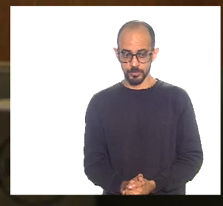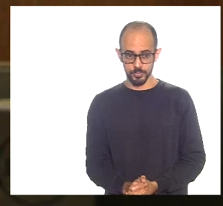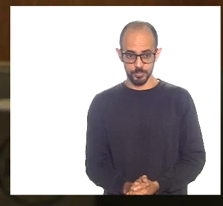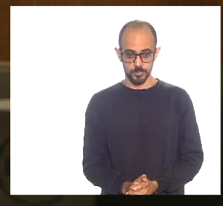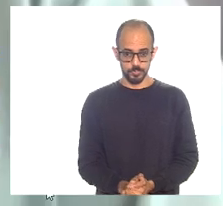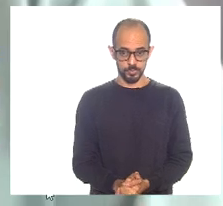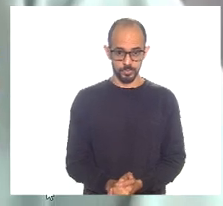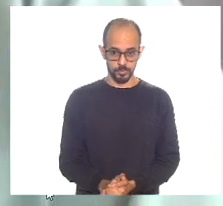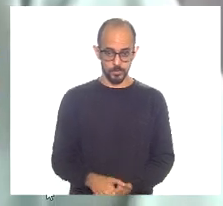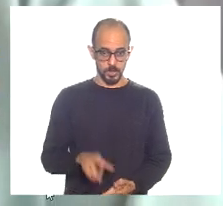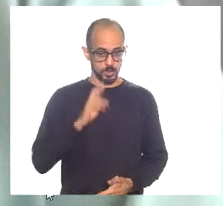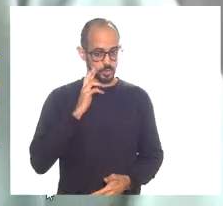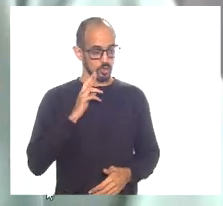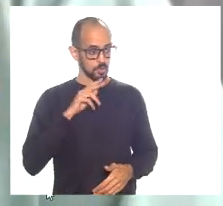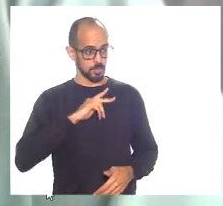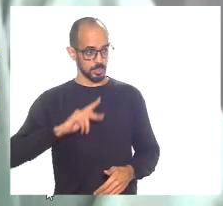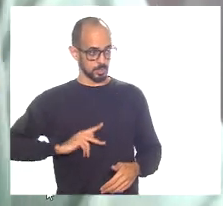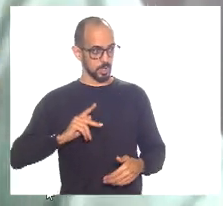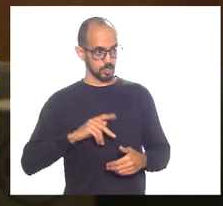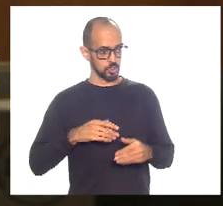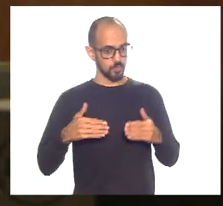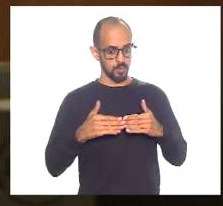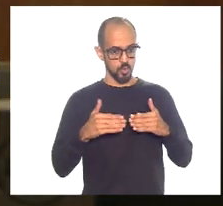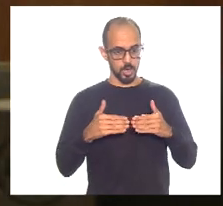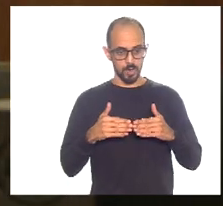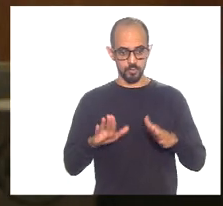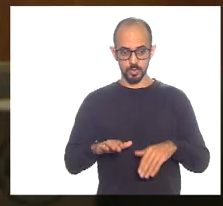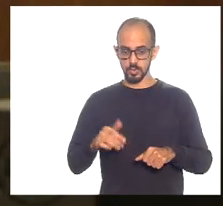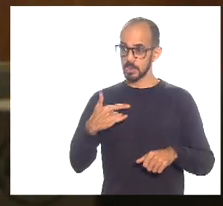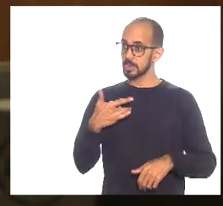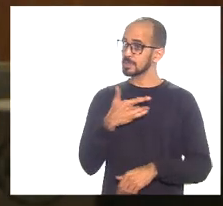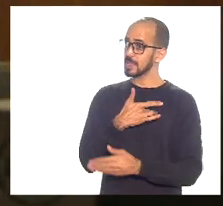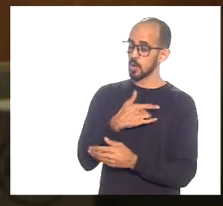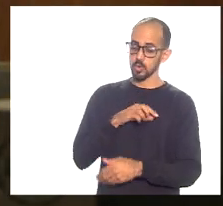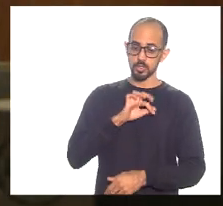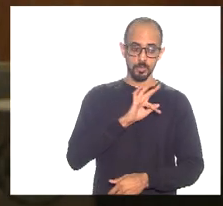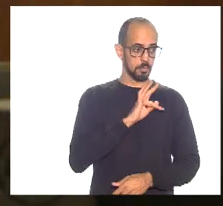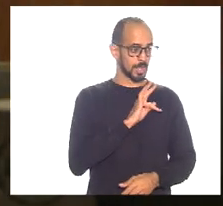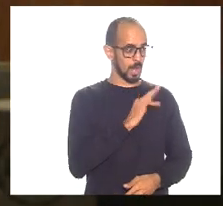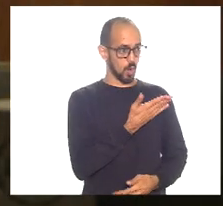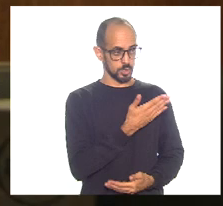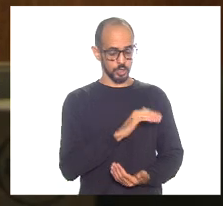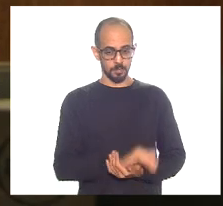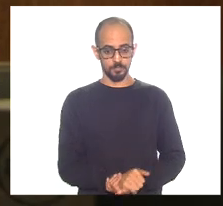Mas, senhor presidente, parecer favorável. Pela Comissão de Saúde, deputada Marta Rocha.